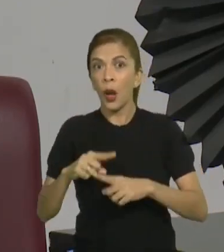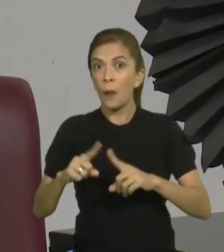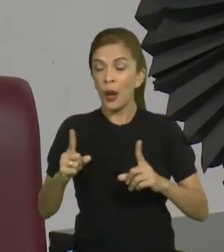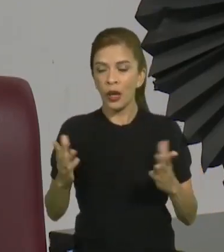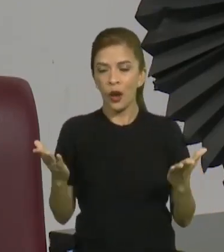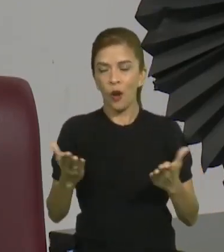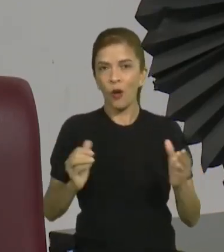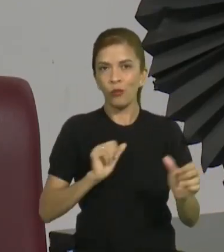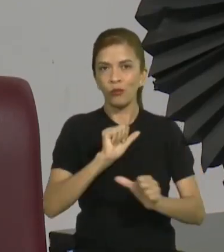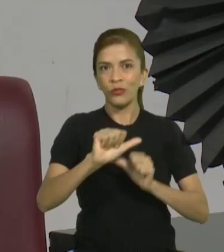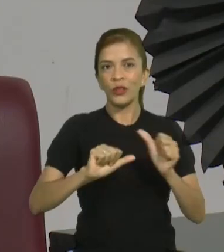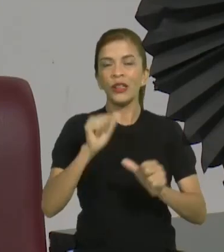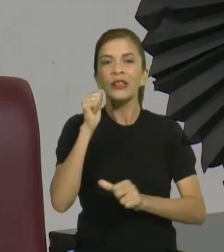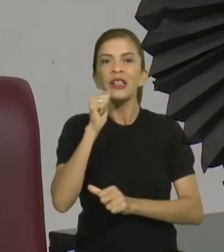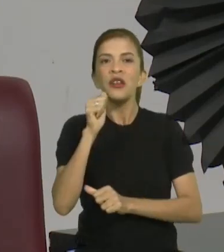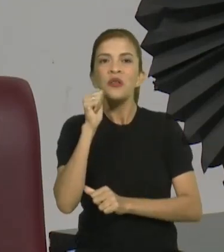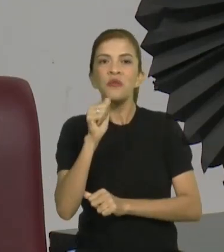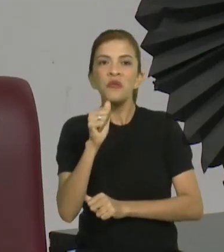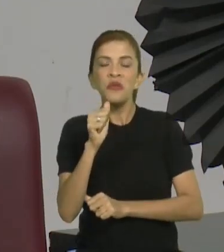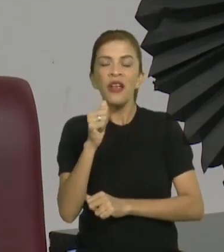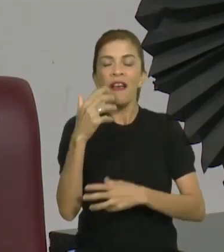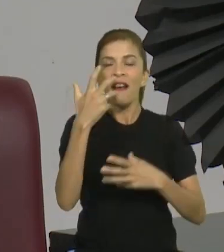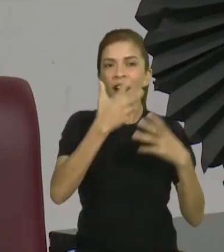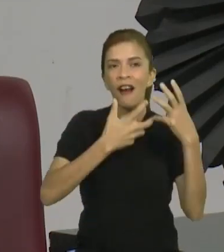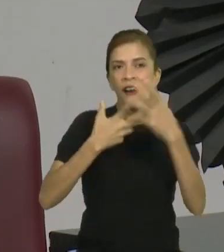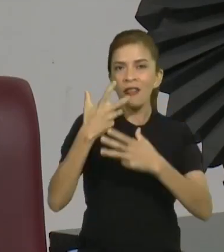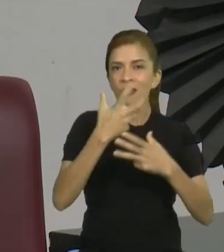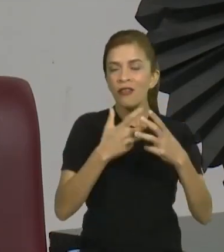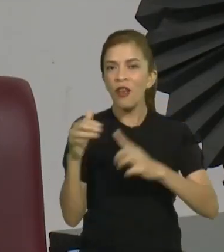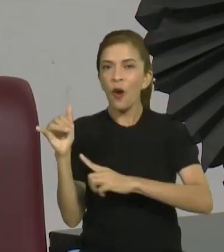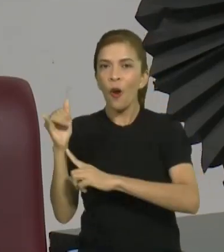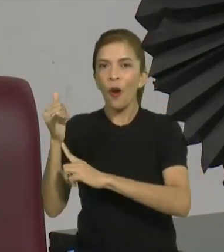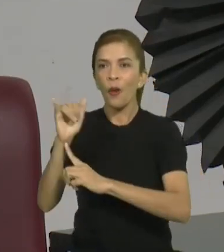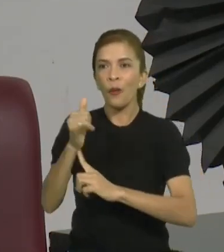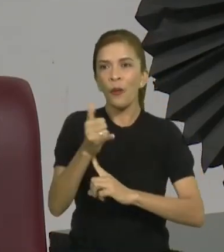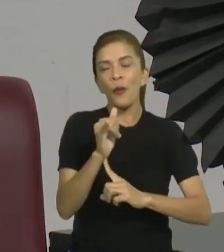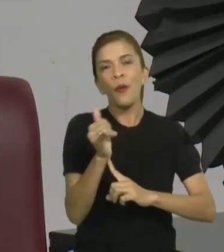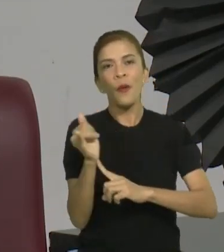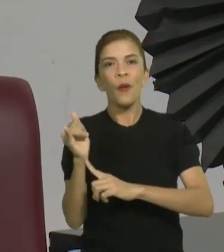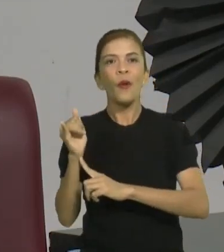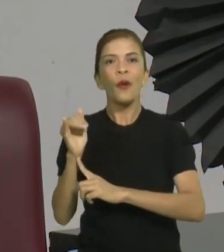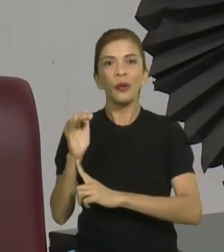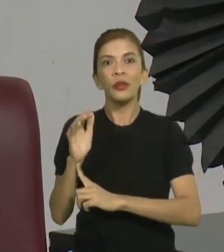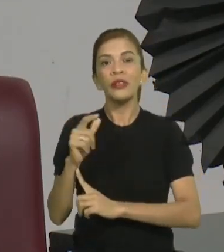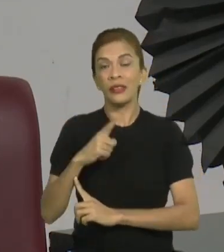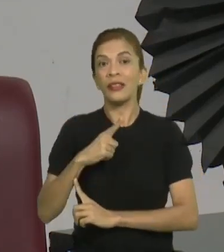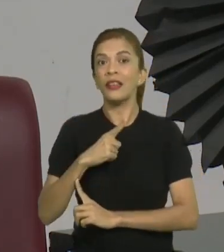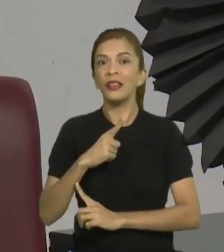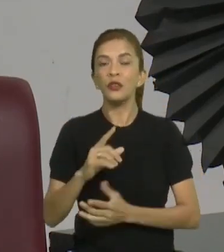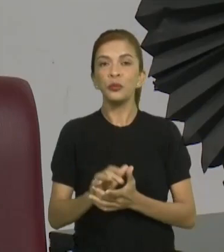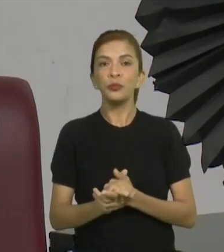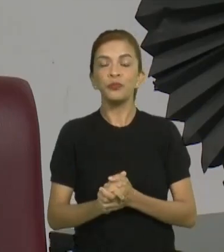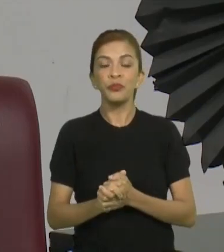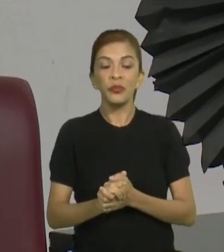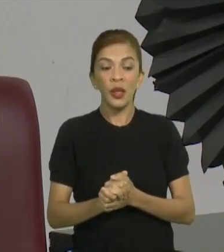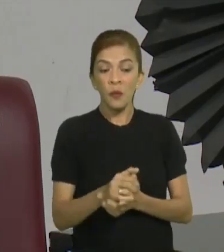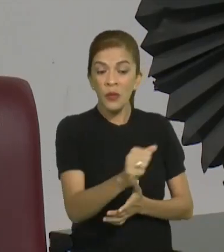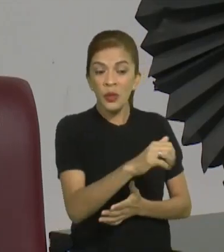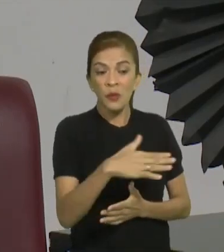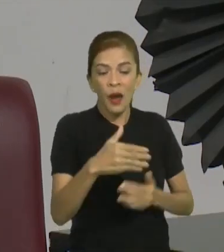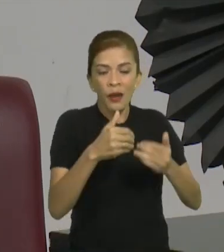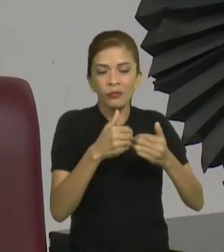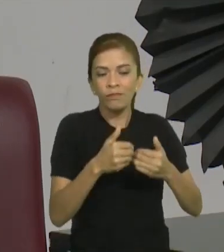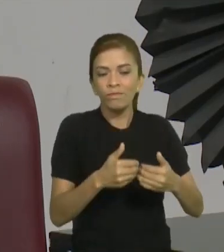mulher comandando, mulher cantando no meu boi, tem uma mulher cantando. Então, o espaço para a mulher,